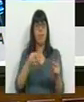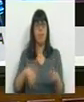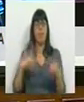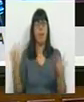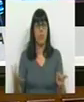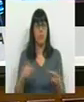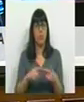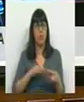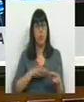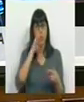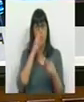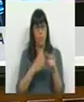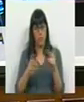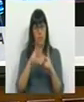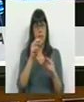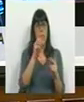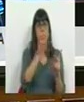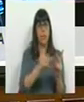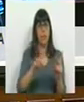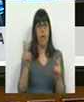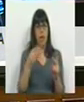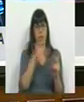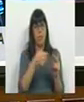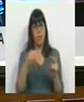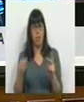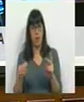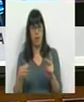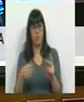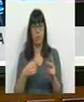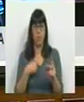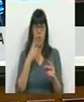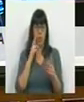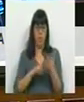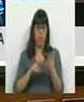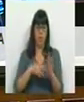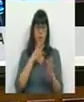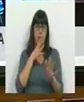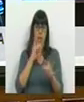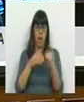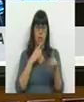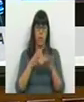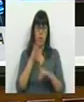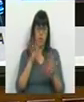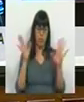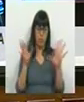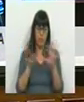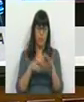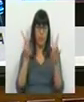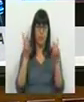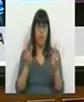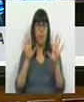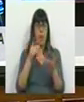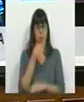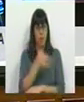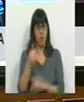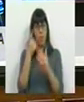PPPs. O Sr. Ministro aumenta 30 milhões de euros nas PPPs e eu nem vou ler aqui algumas declarações de alguns deputados relativamente a esta matéria, mas